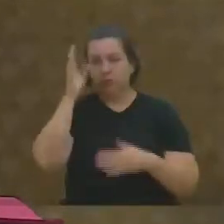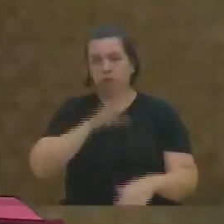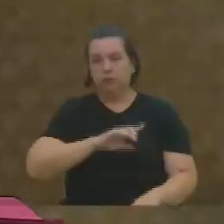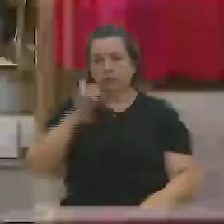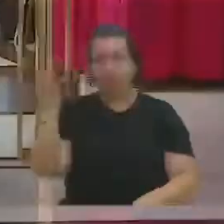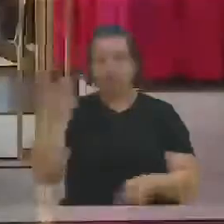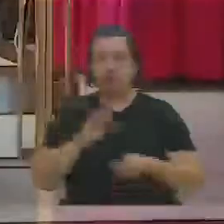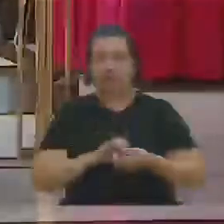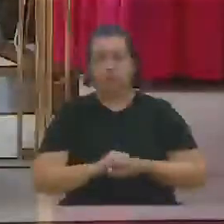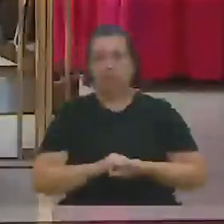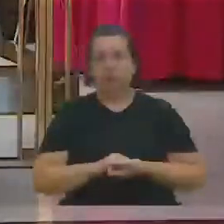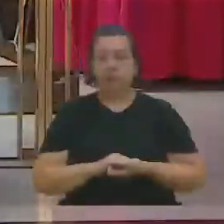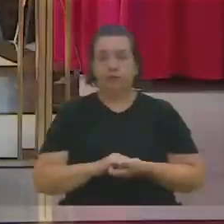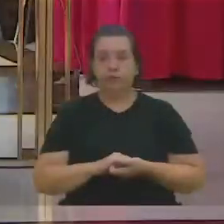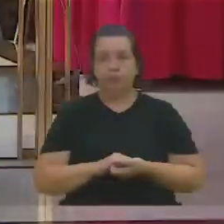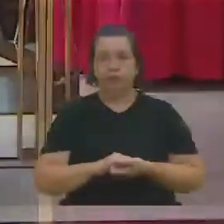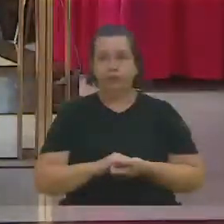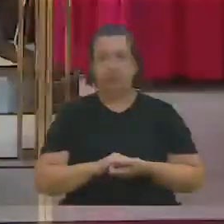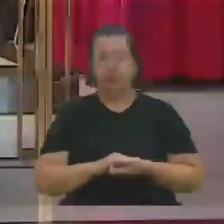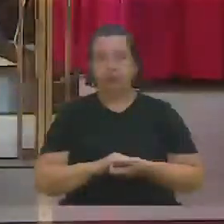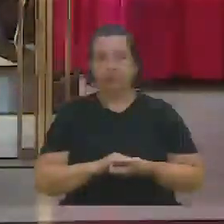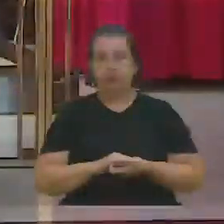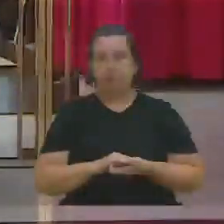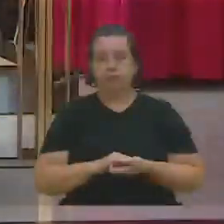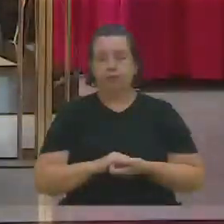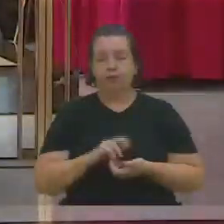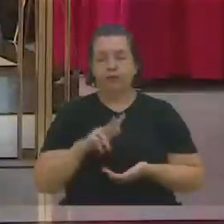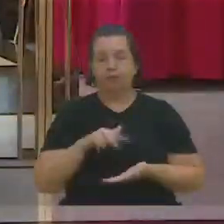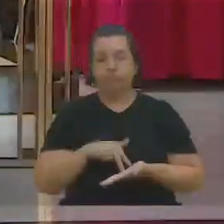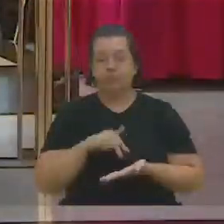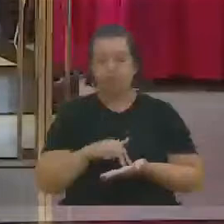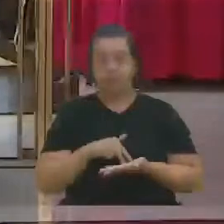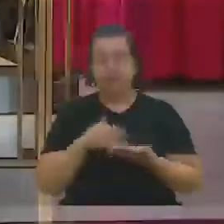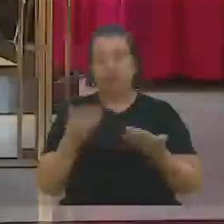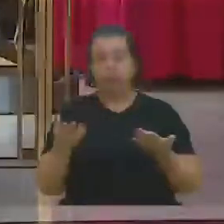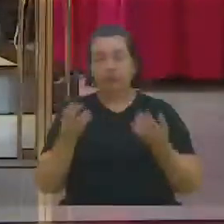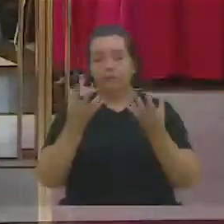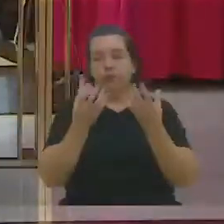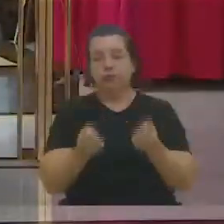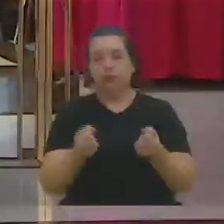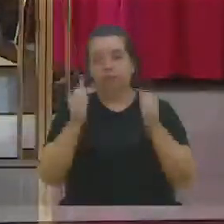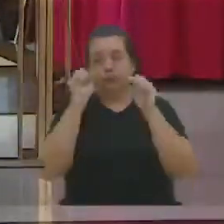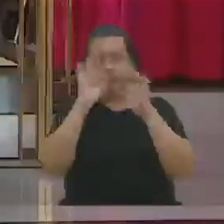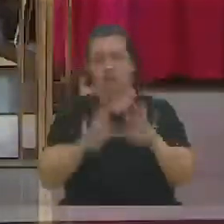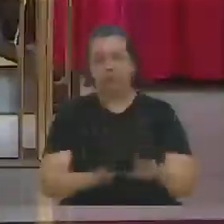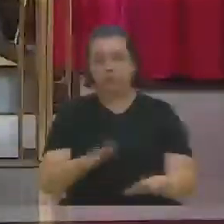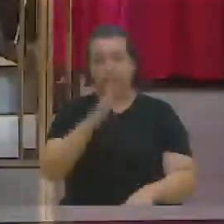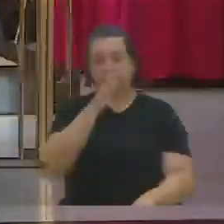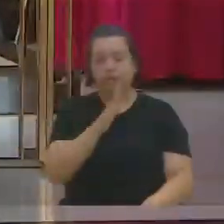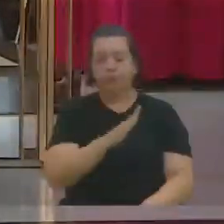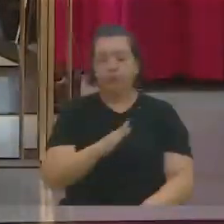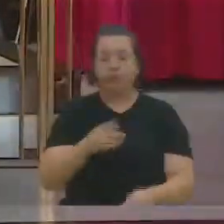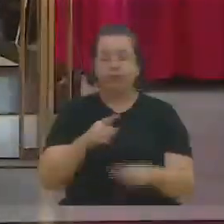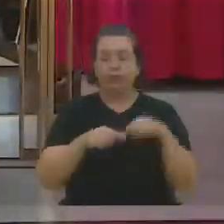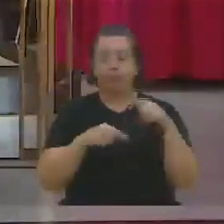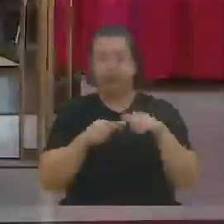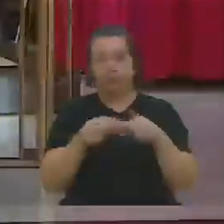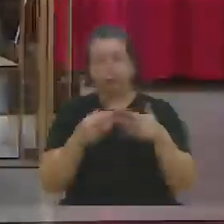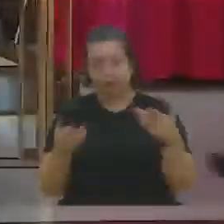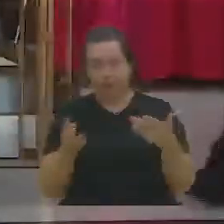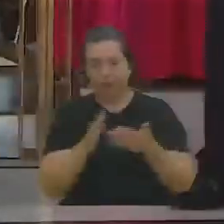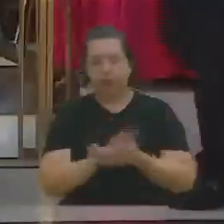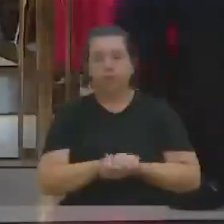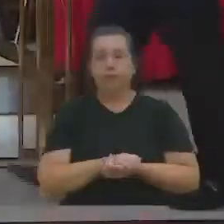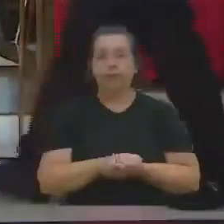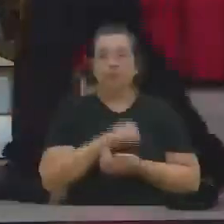Senhor. Graças a Deus. Vamos ficar em pé, amados, fazermos a bênção dos objetos que